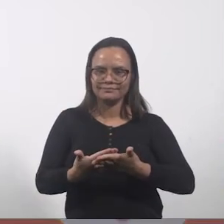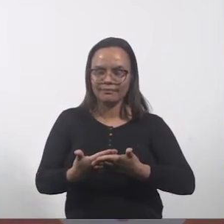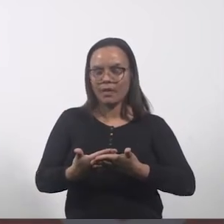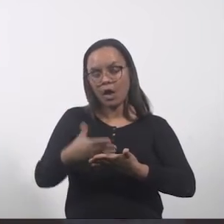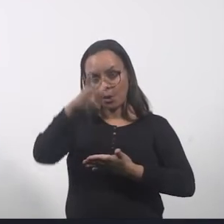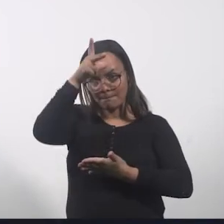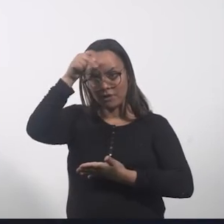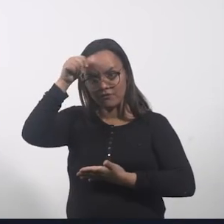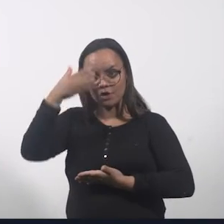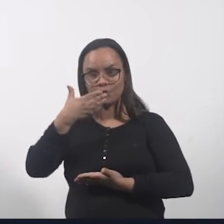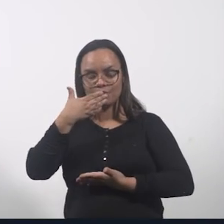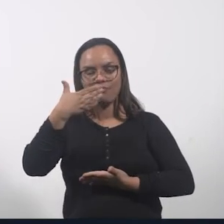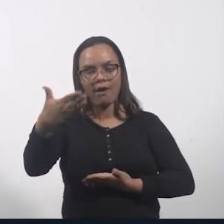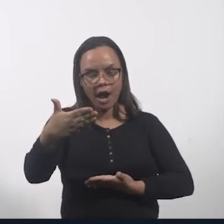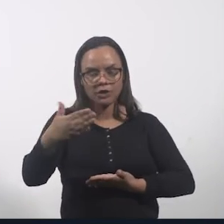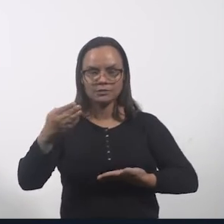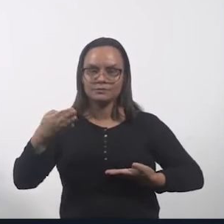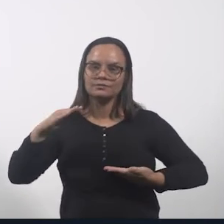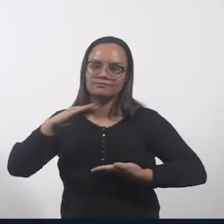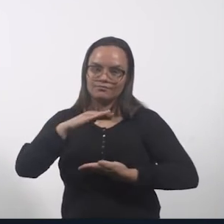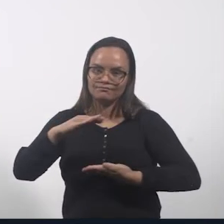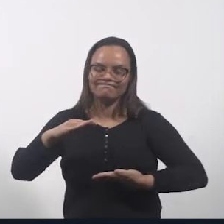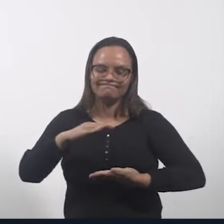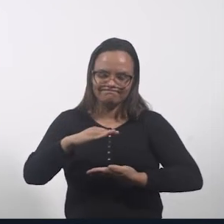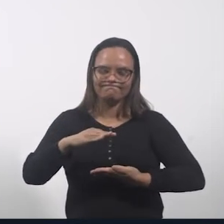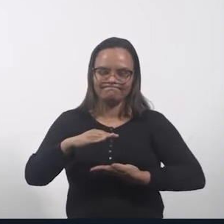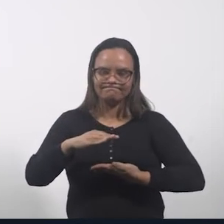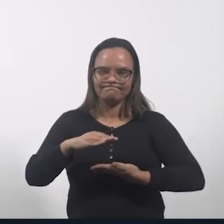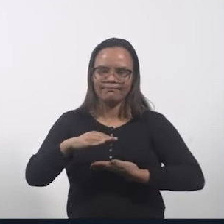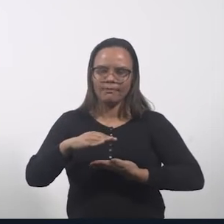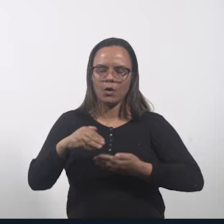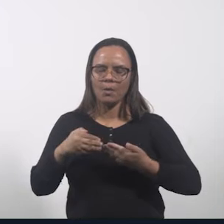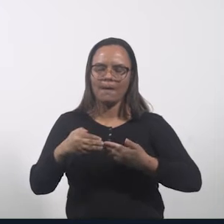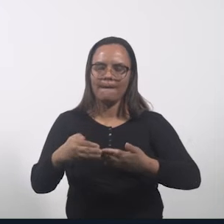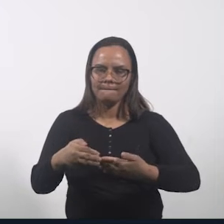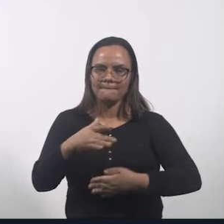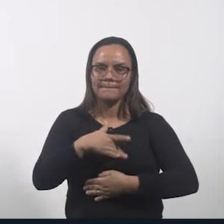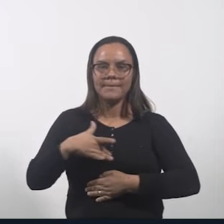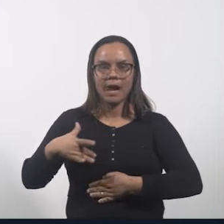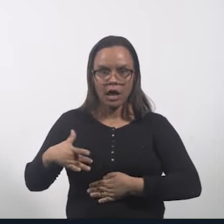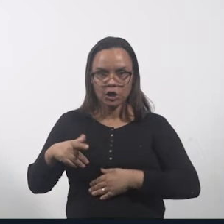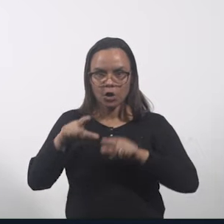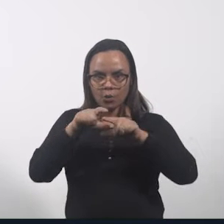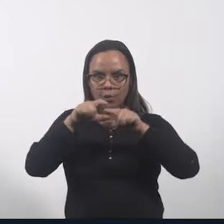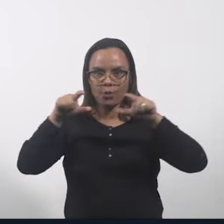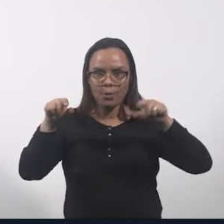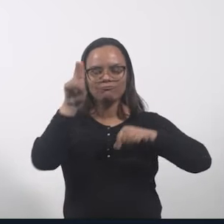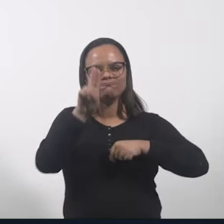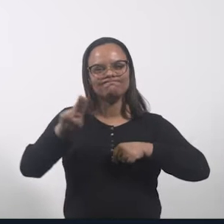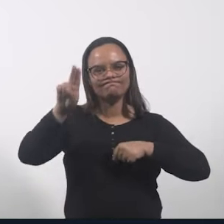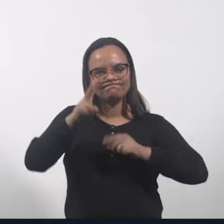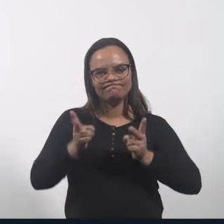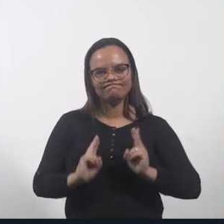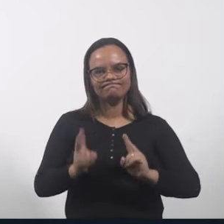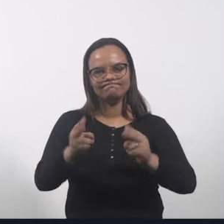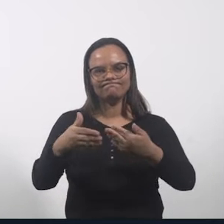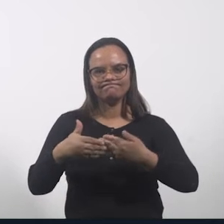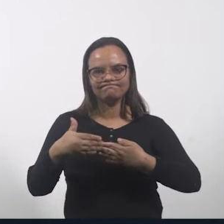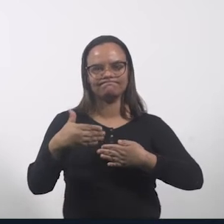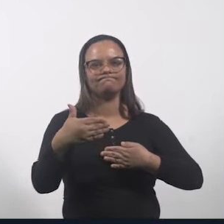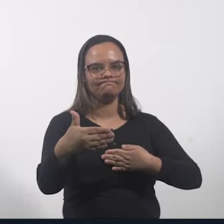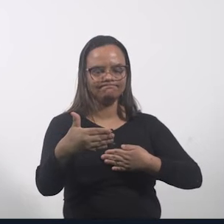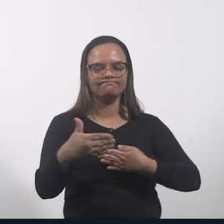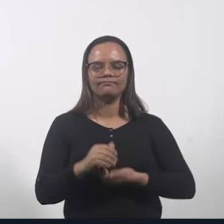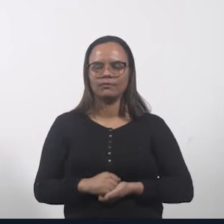pediu, a Vigilância e a Secretaria Municipal de Saúde indica a manutenção do uso da máscara para os